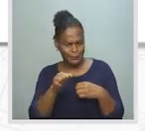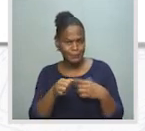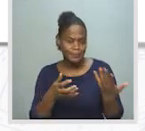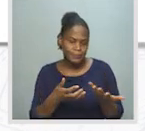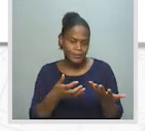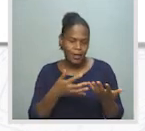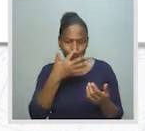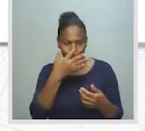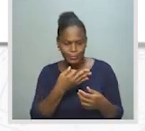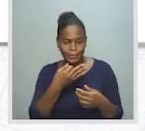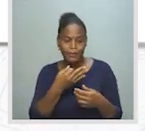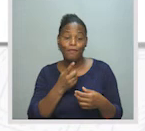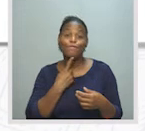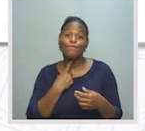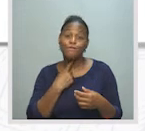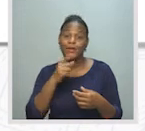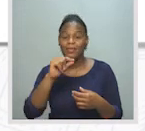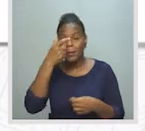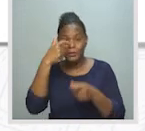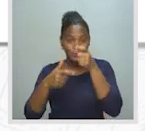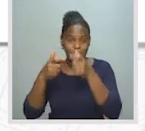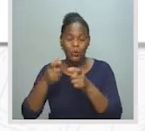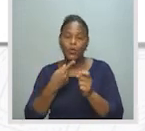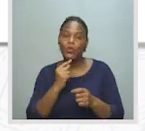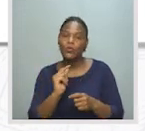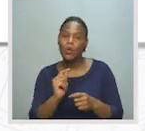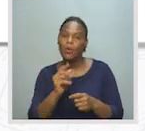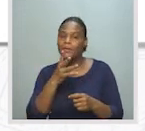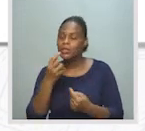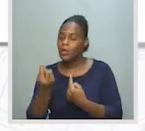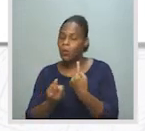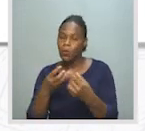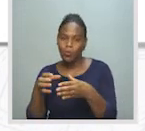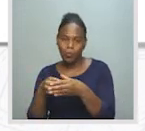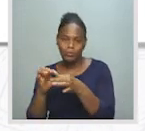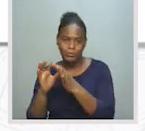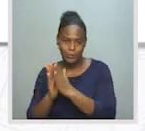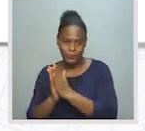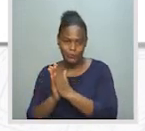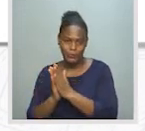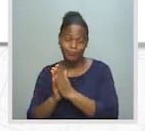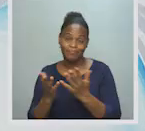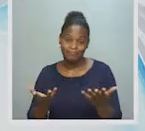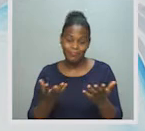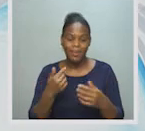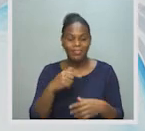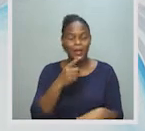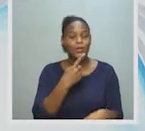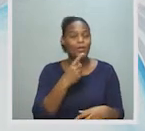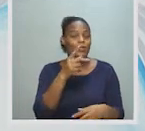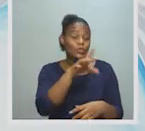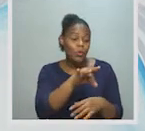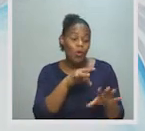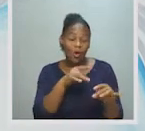dogmáticos e fanáticos das pessoas em nome de uma certa religião. Então, temos aí